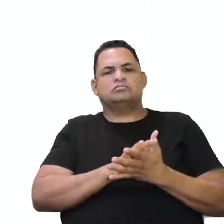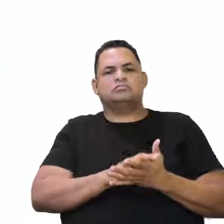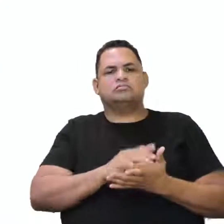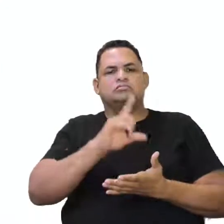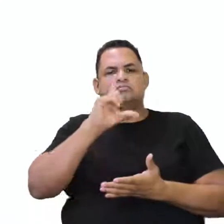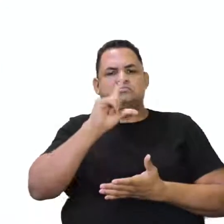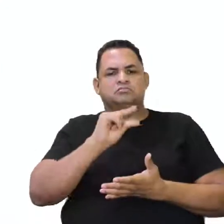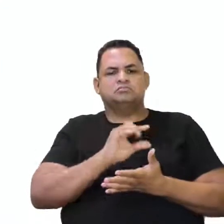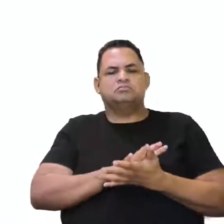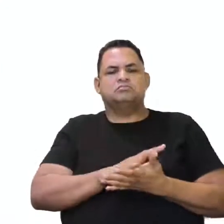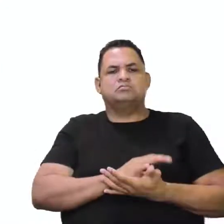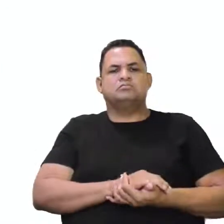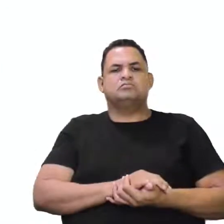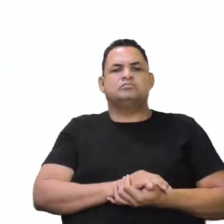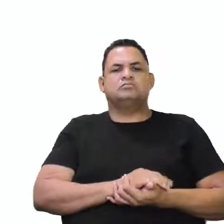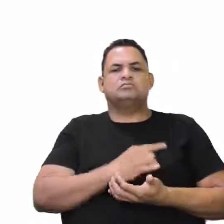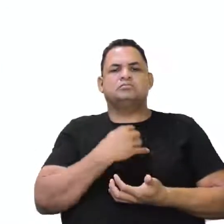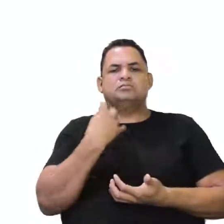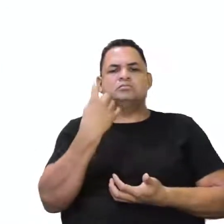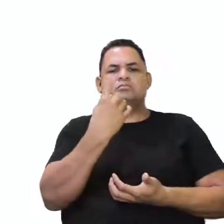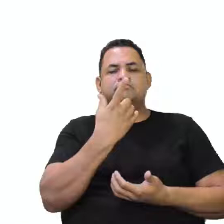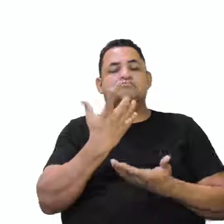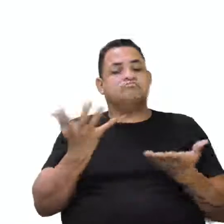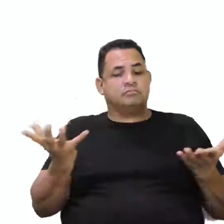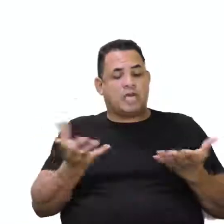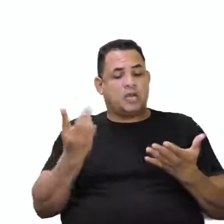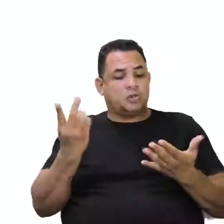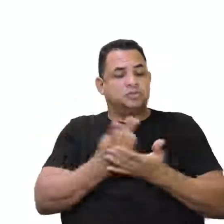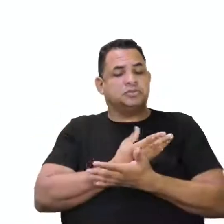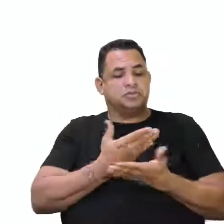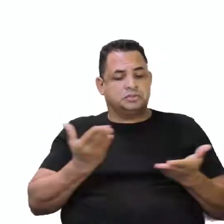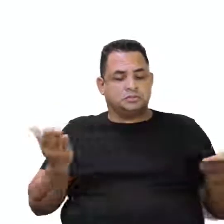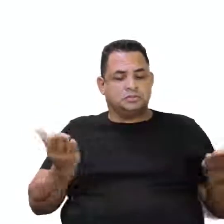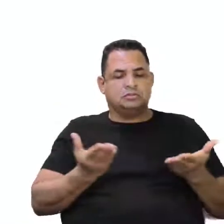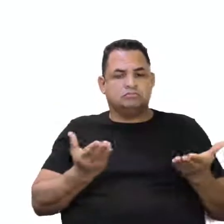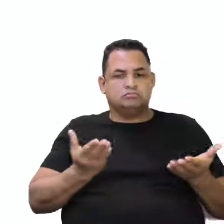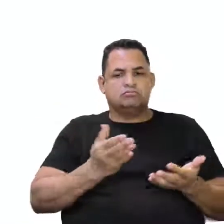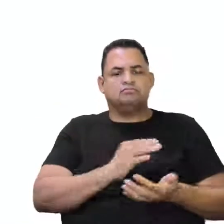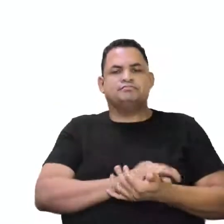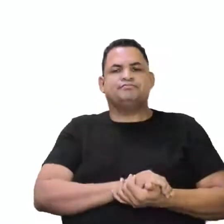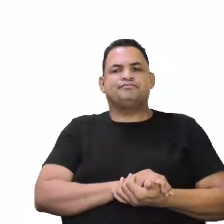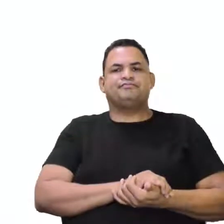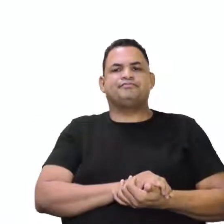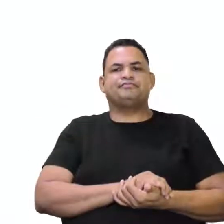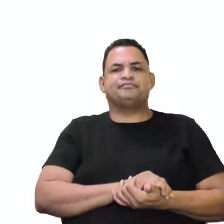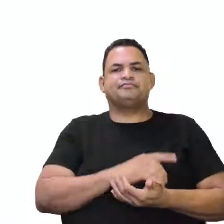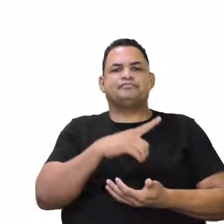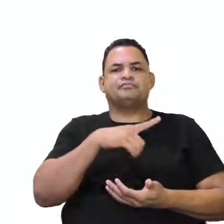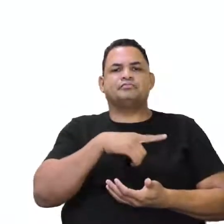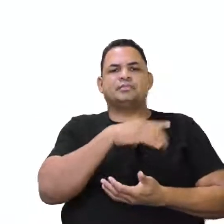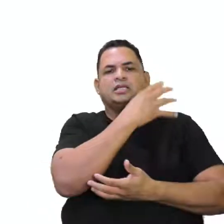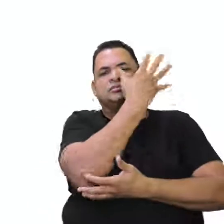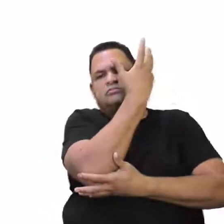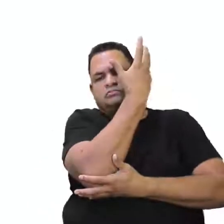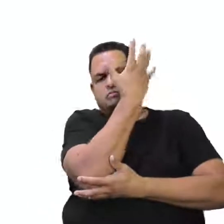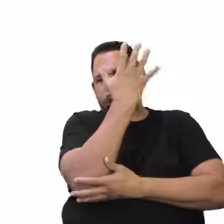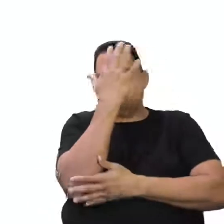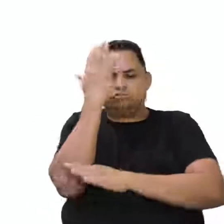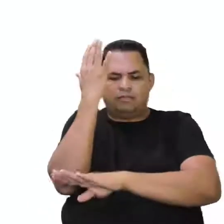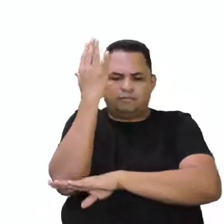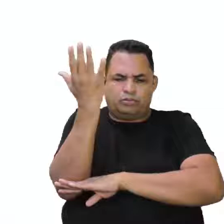escassez hídrica, nós estamos enfrentando essa situação. Aí a gente tem o